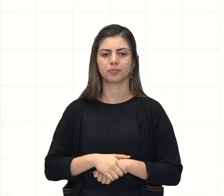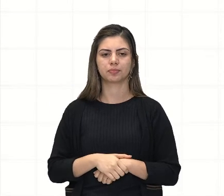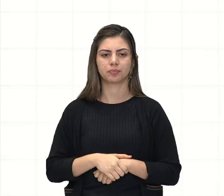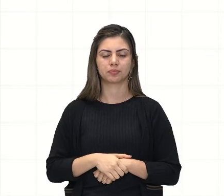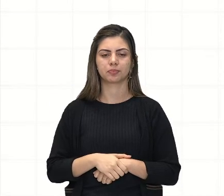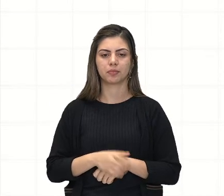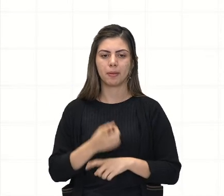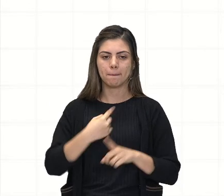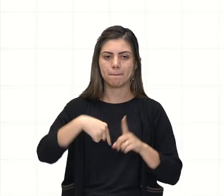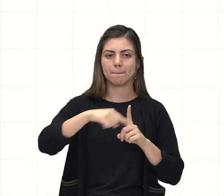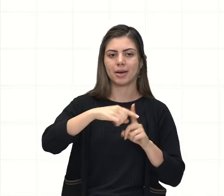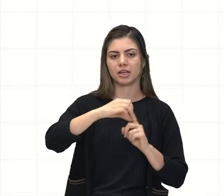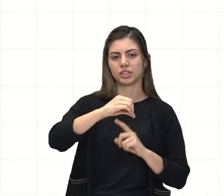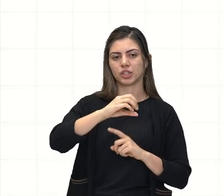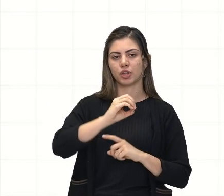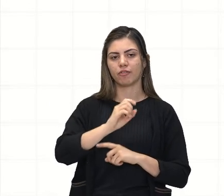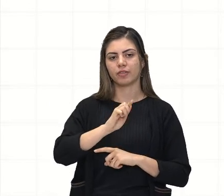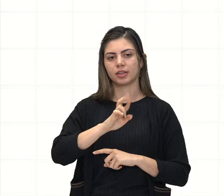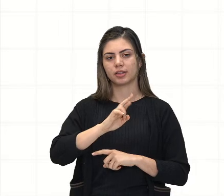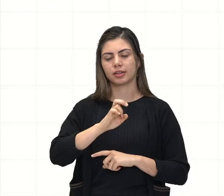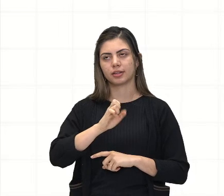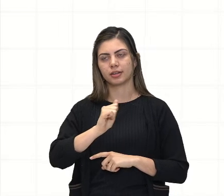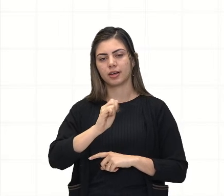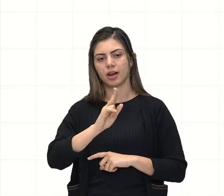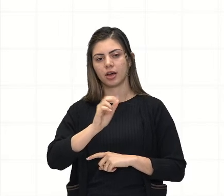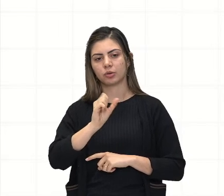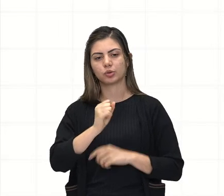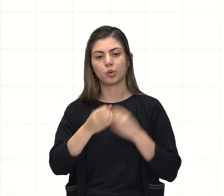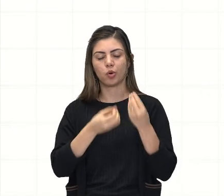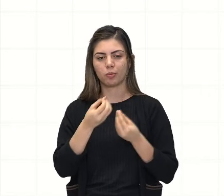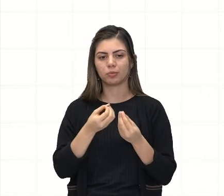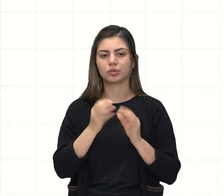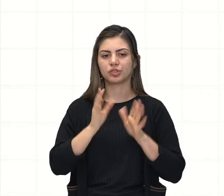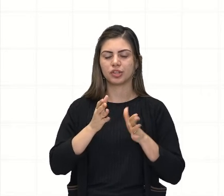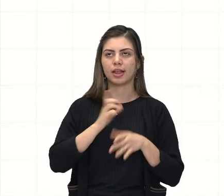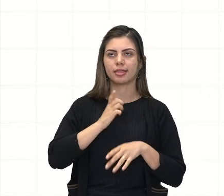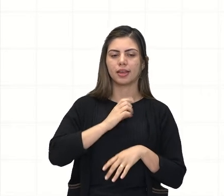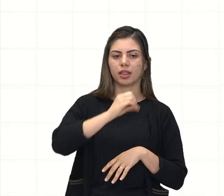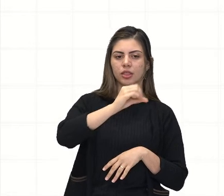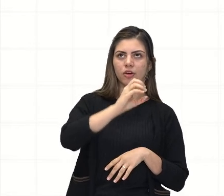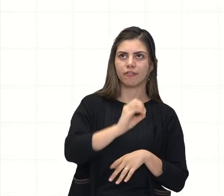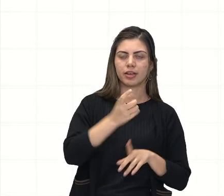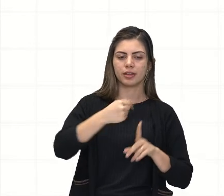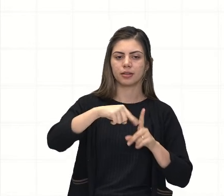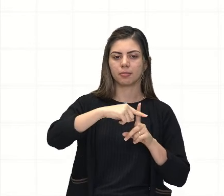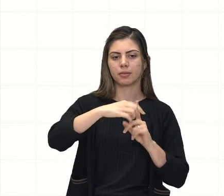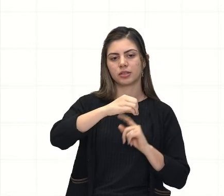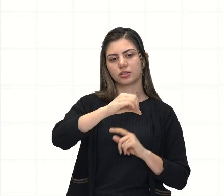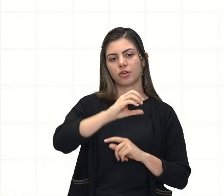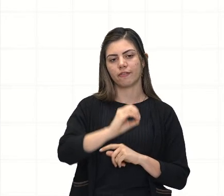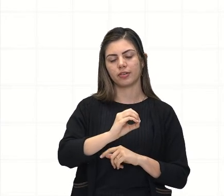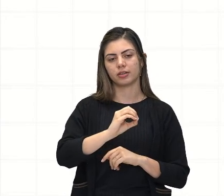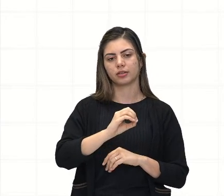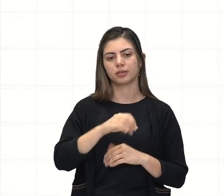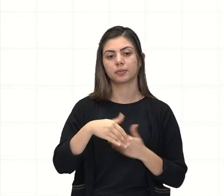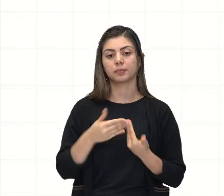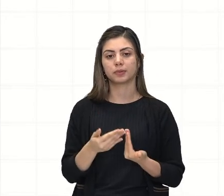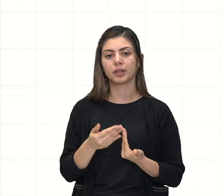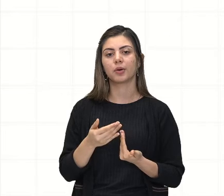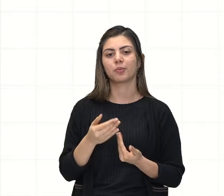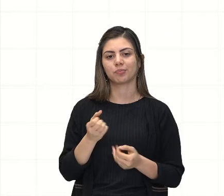nós temos, então, quantos graus? 90 mais 90, né?